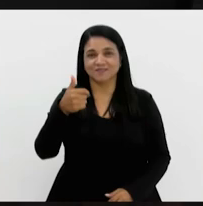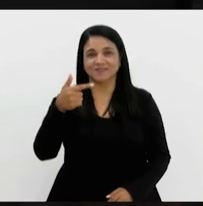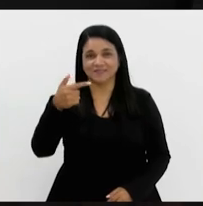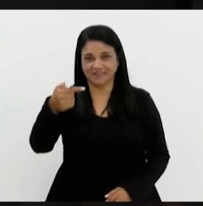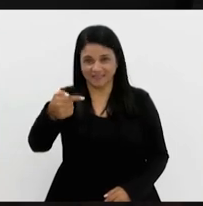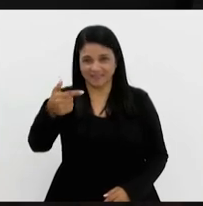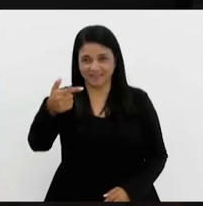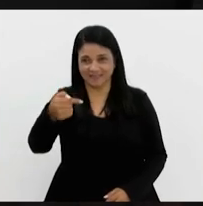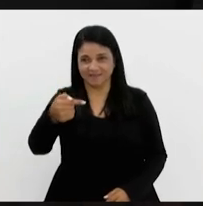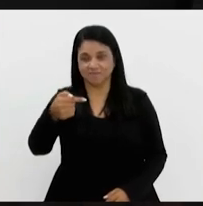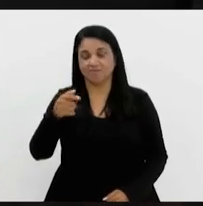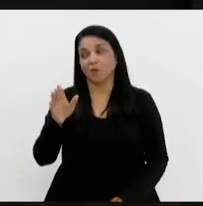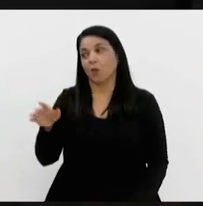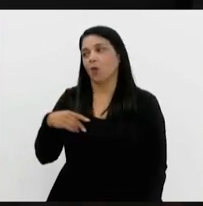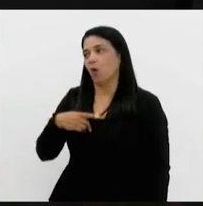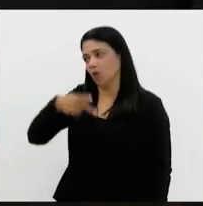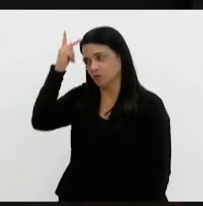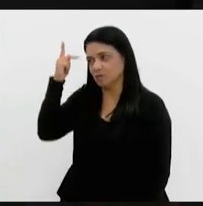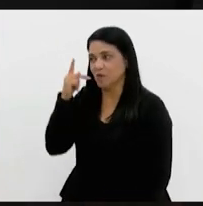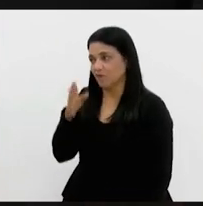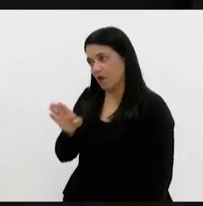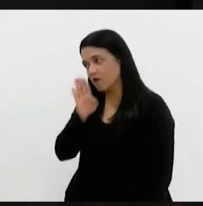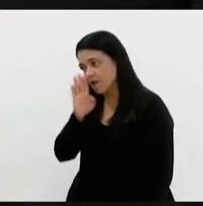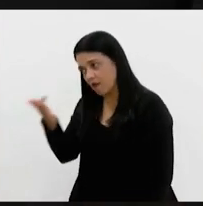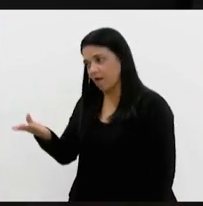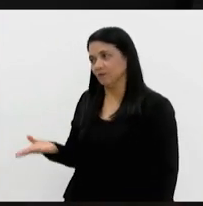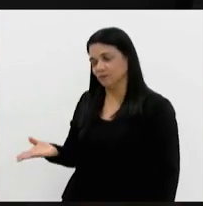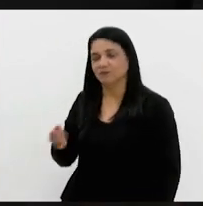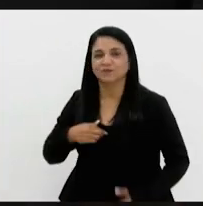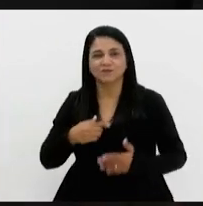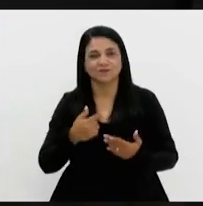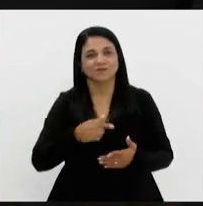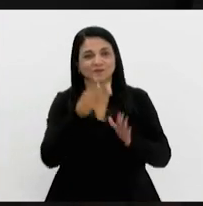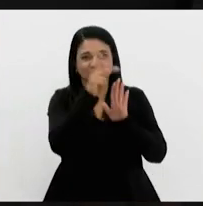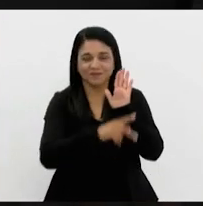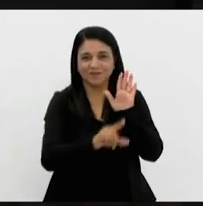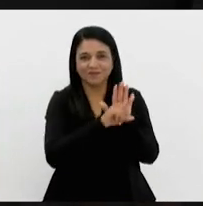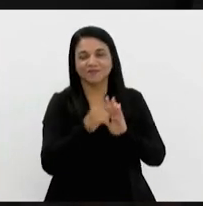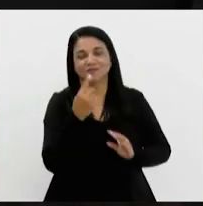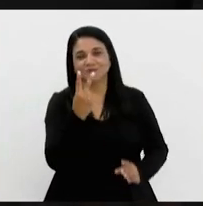2117... Luiz Paulo, deixa isso quieto, Luiz Paulo. Projeto de lei